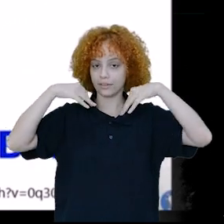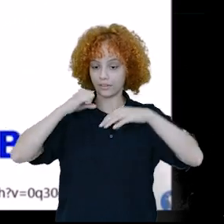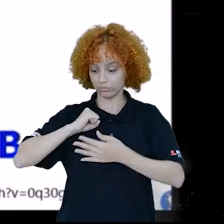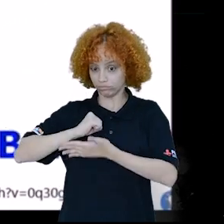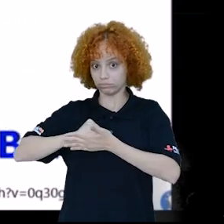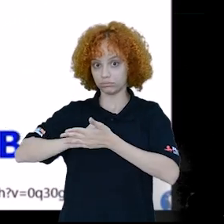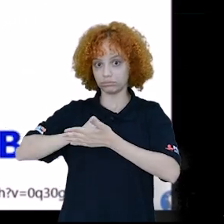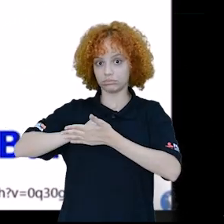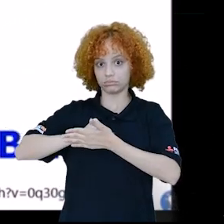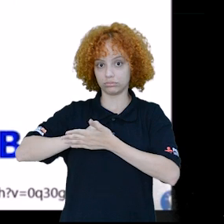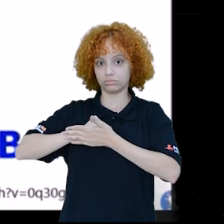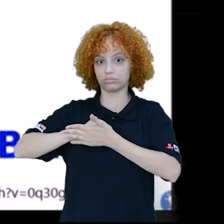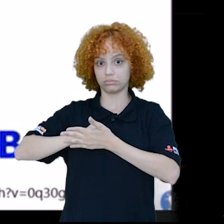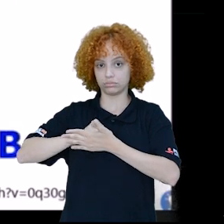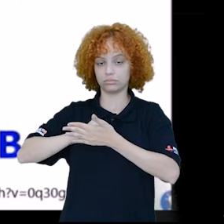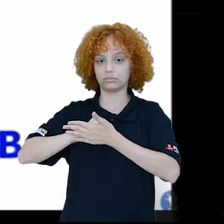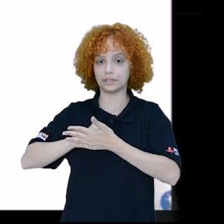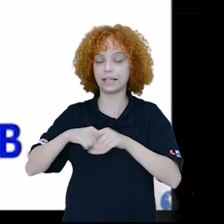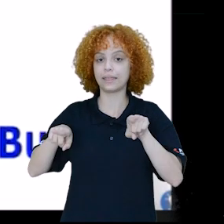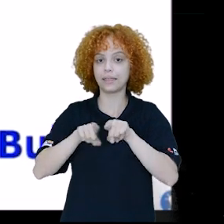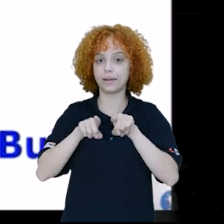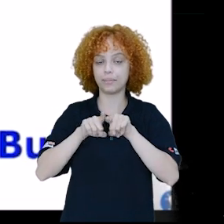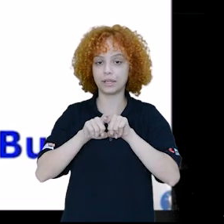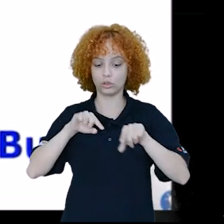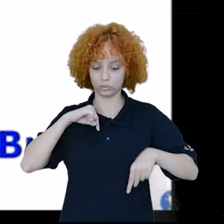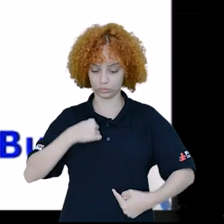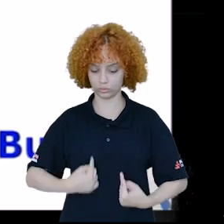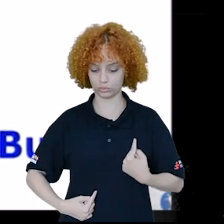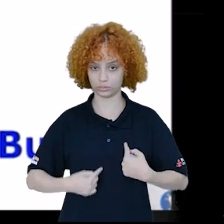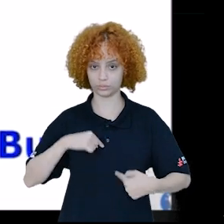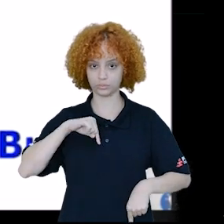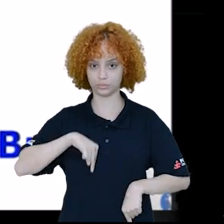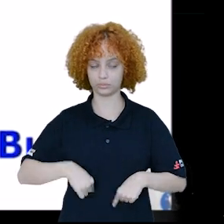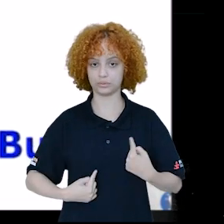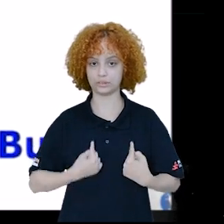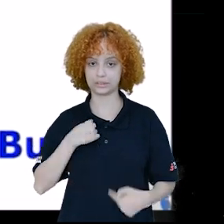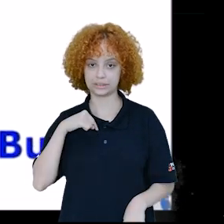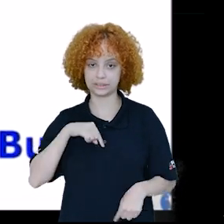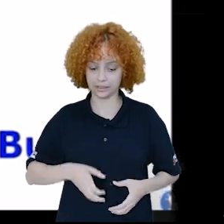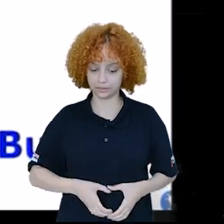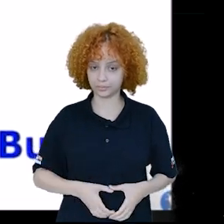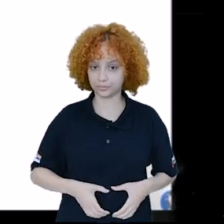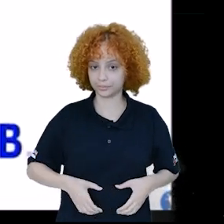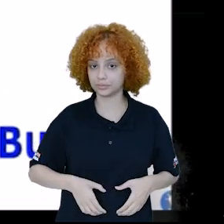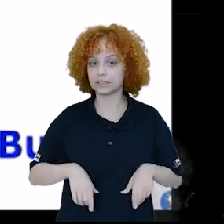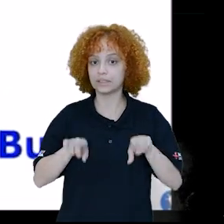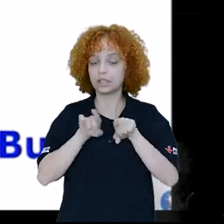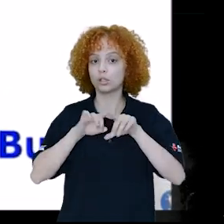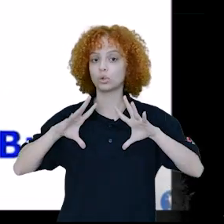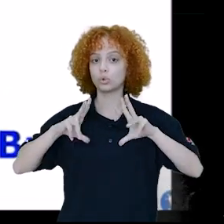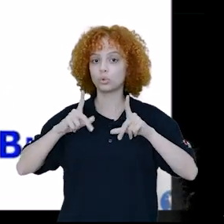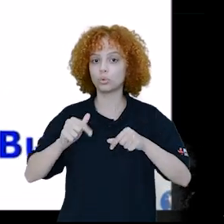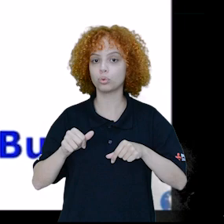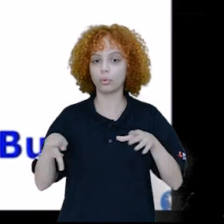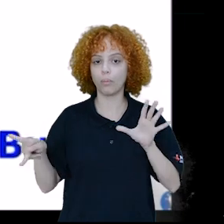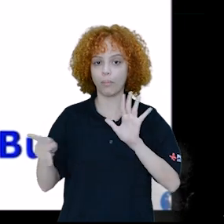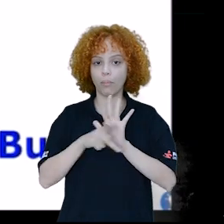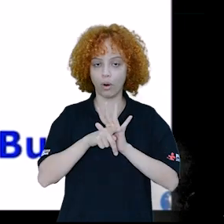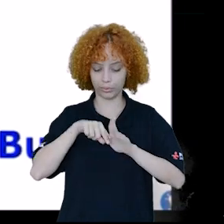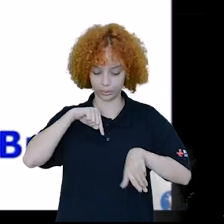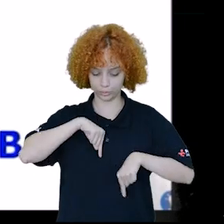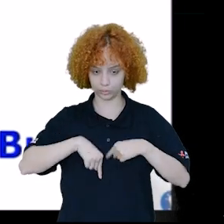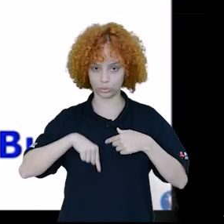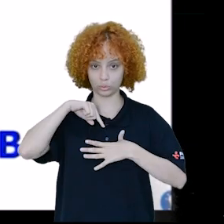sudorese, batimentos cardíacos, atividade vasomotora, secreção gástrica, todas as atividades